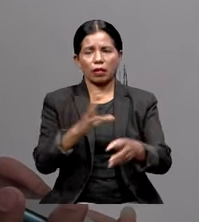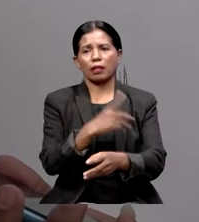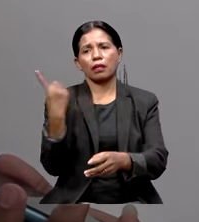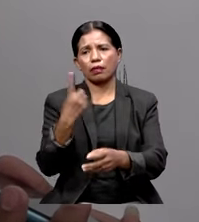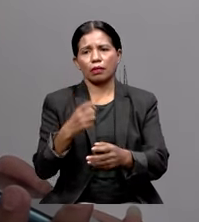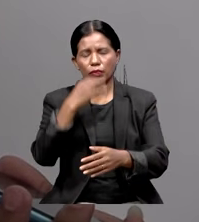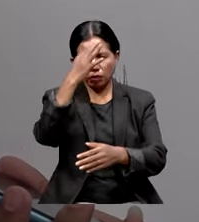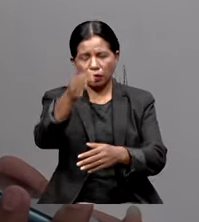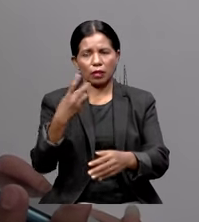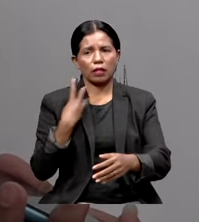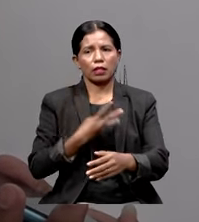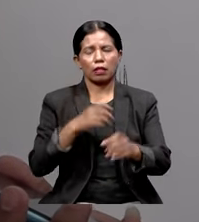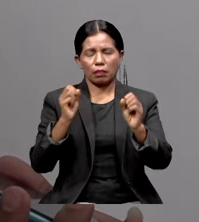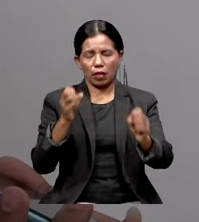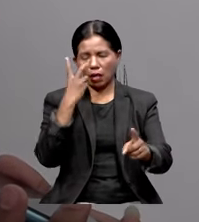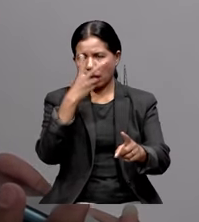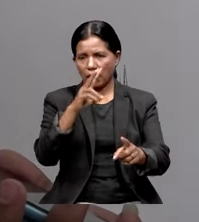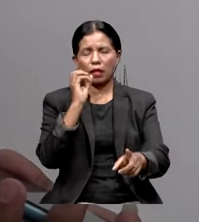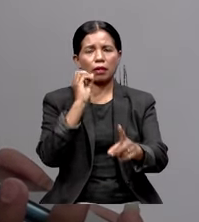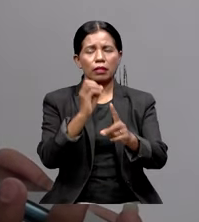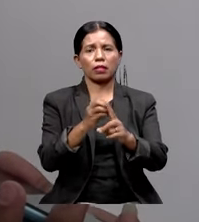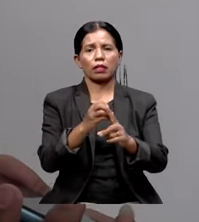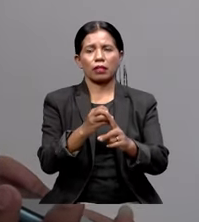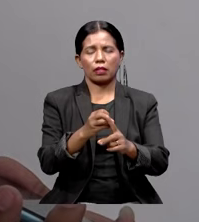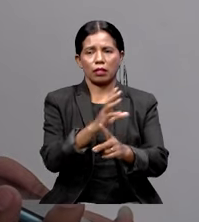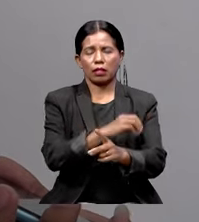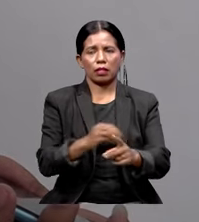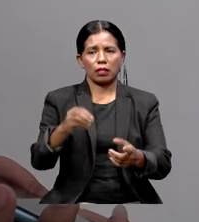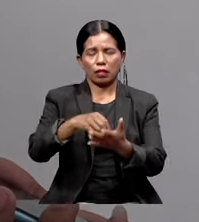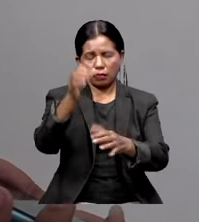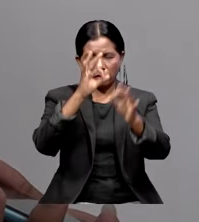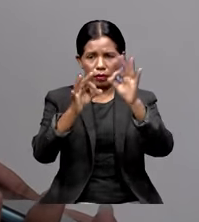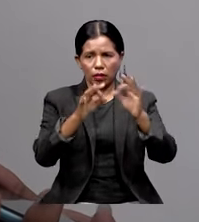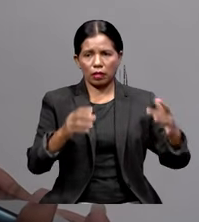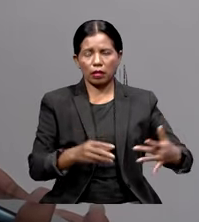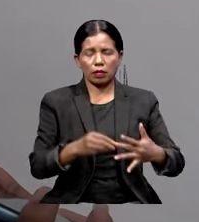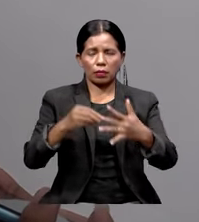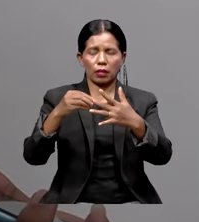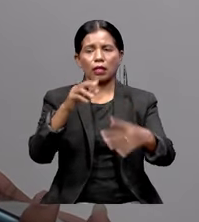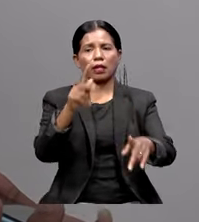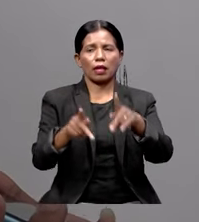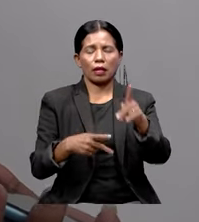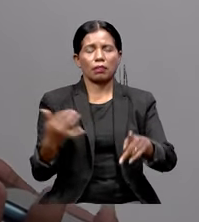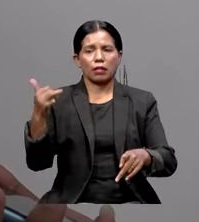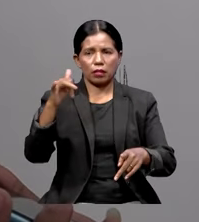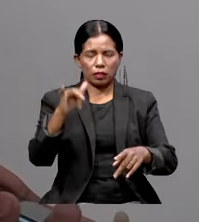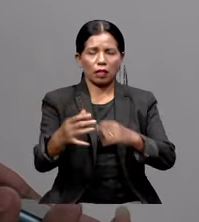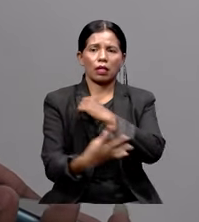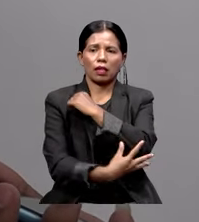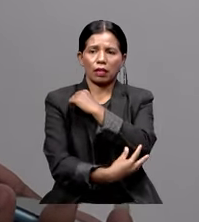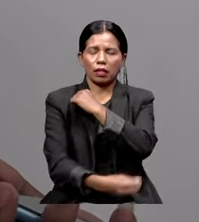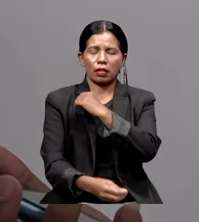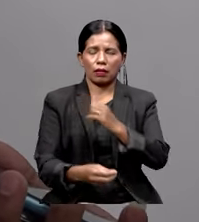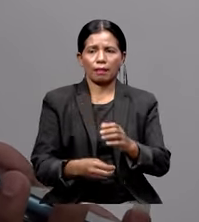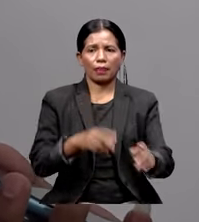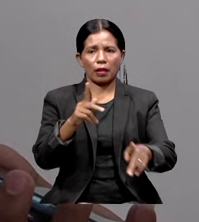ba o inita belhare, opção, se irané, tamba, garante, né? Liu-liu, ba povo, se irané, bem maca. Liu-liu,